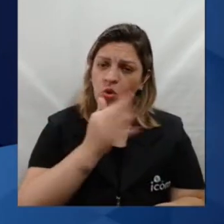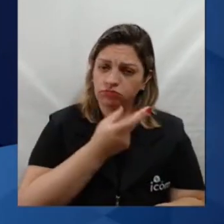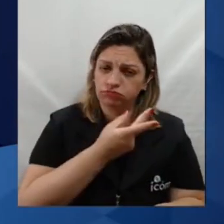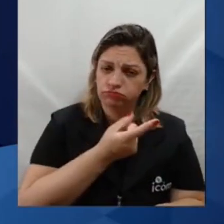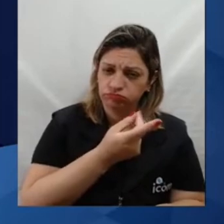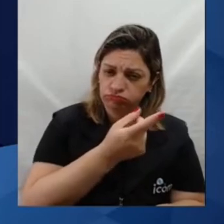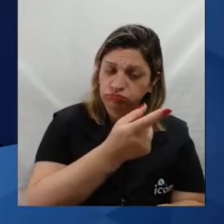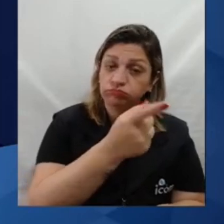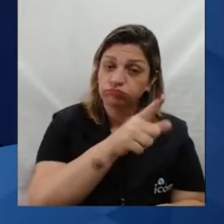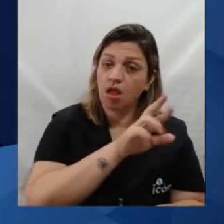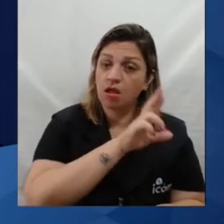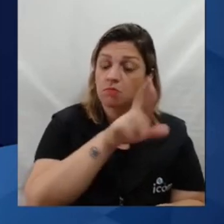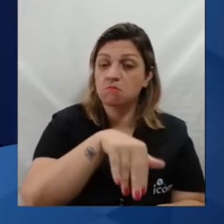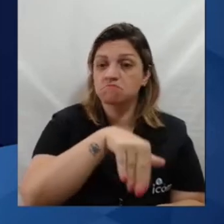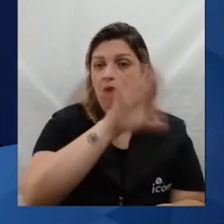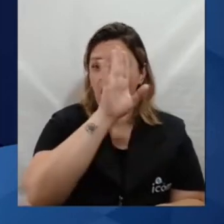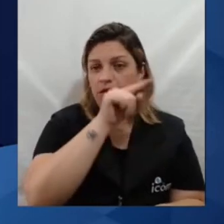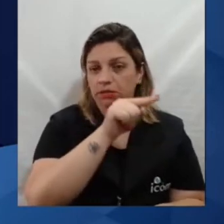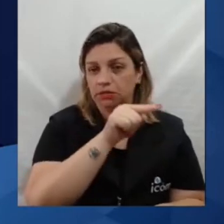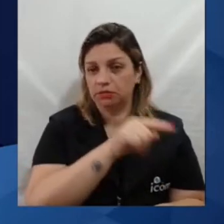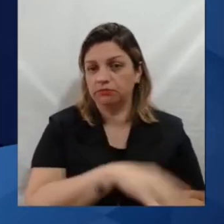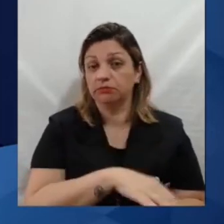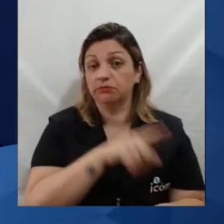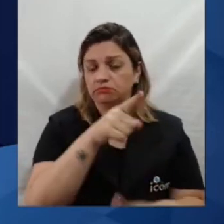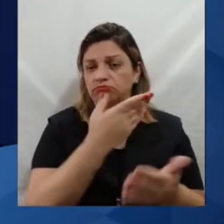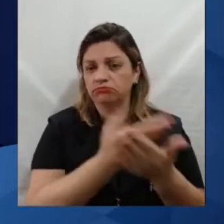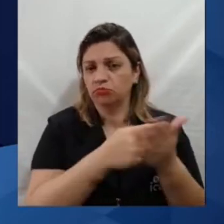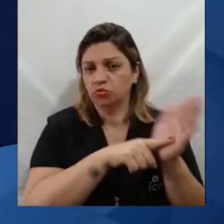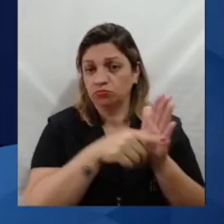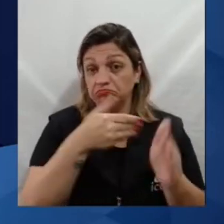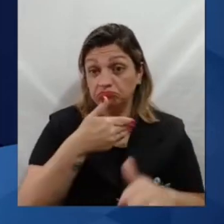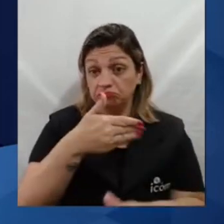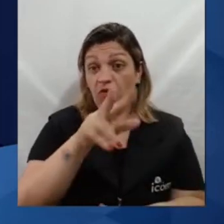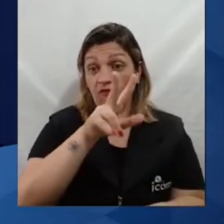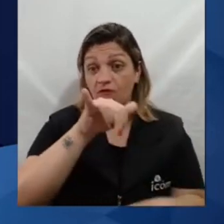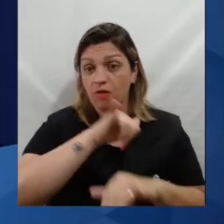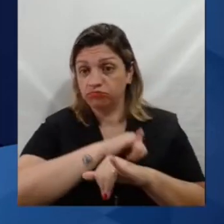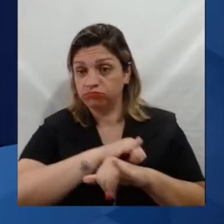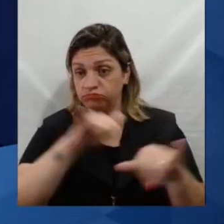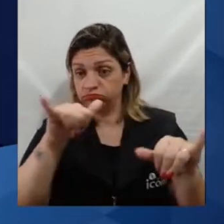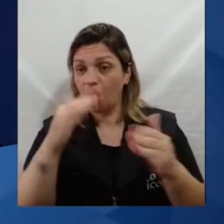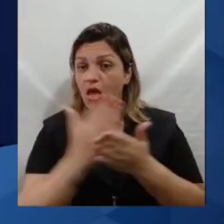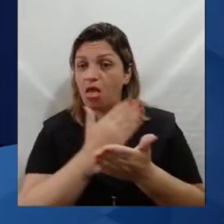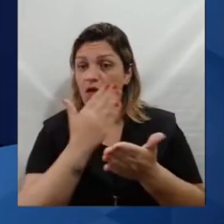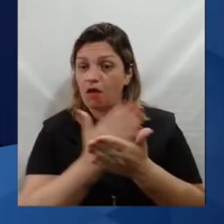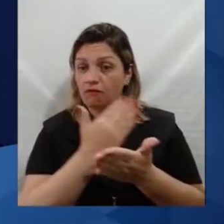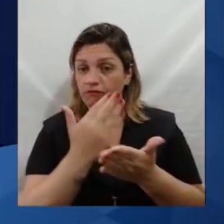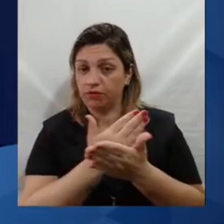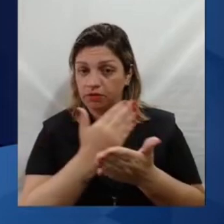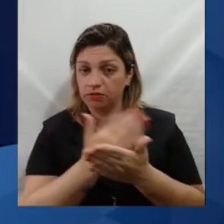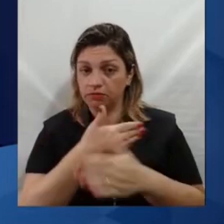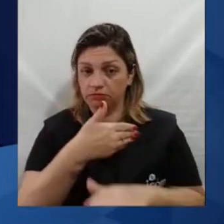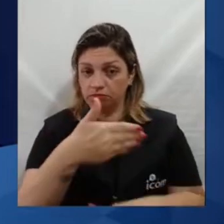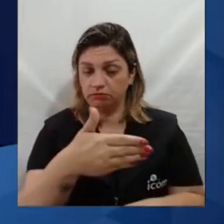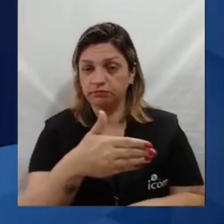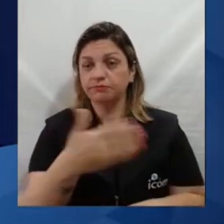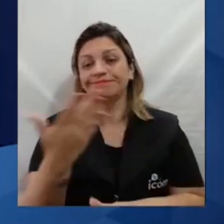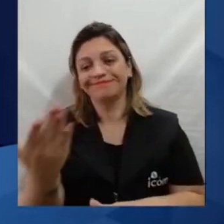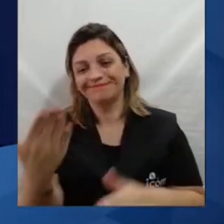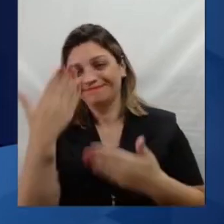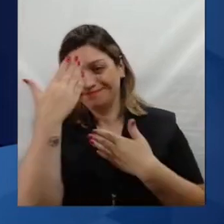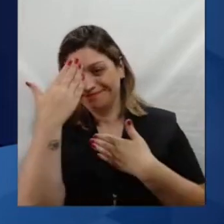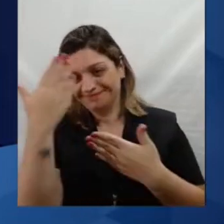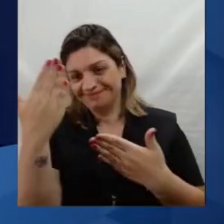maior magnitude. Esse estudo, em breve, ele será publicado em uma revista. E é isso, muito obrigada.